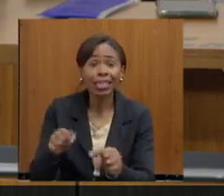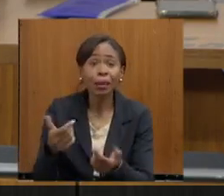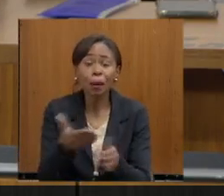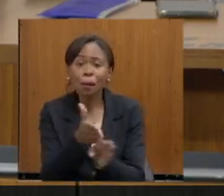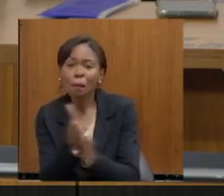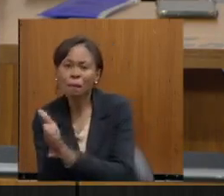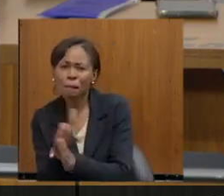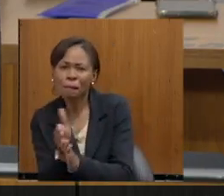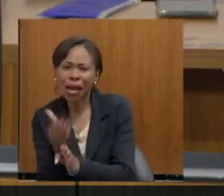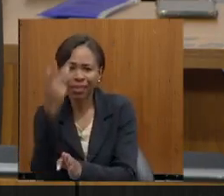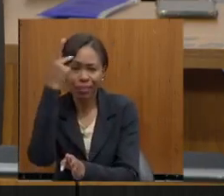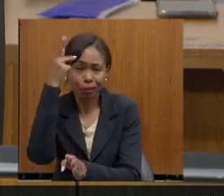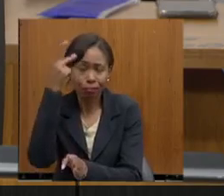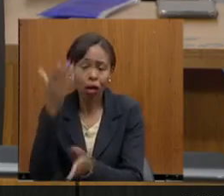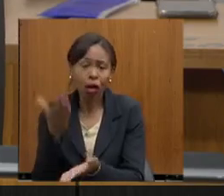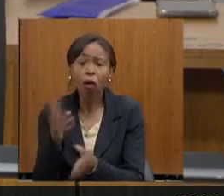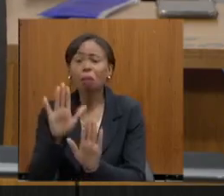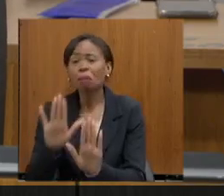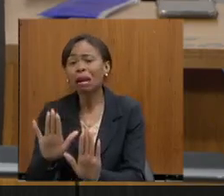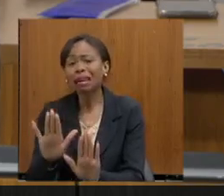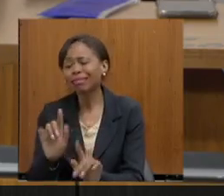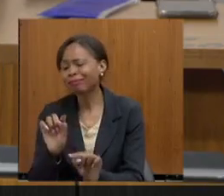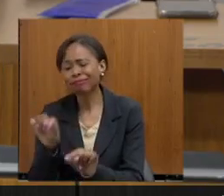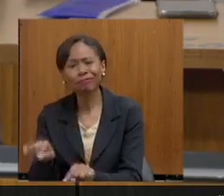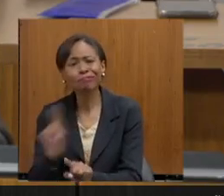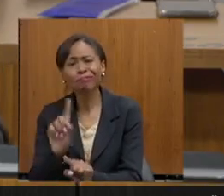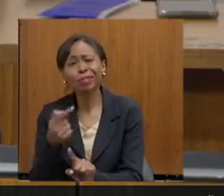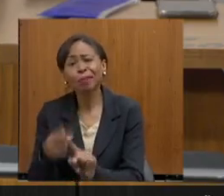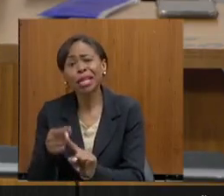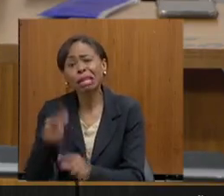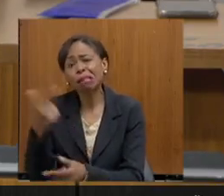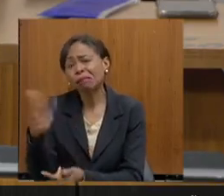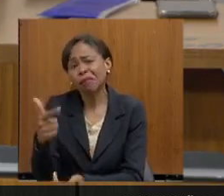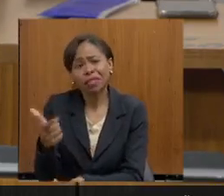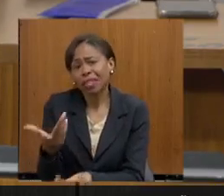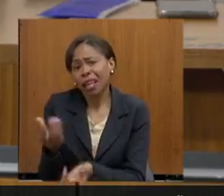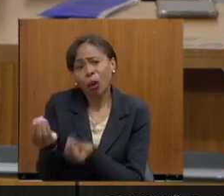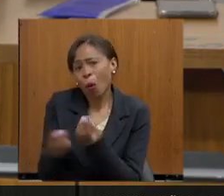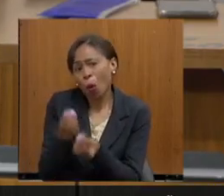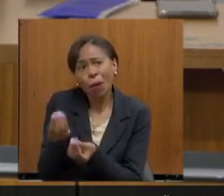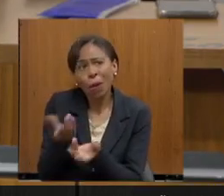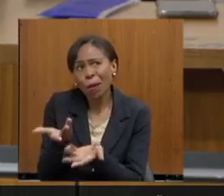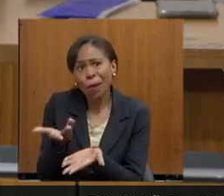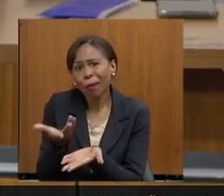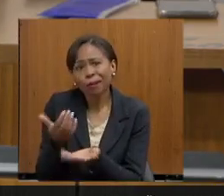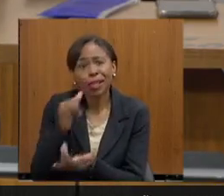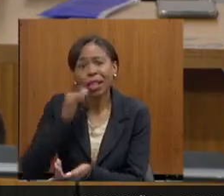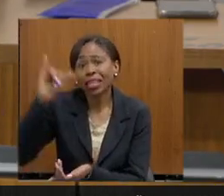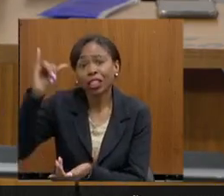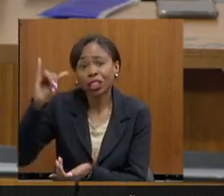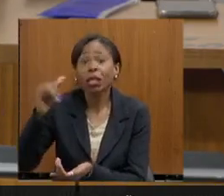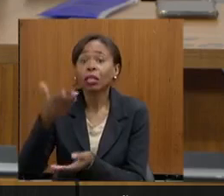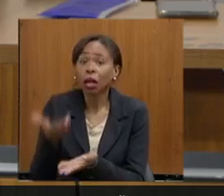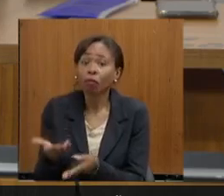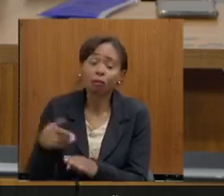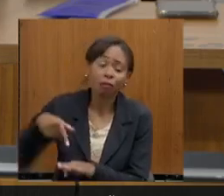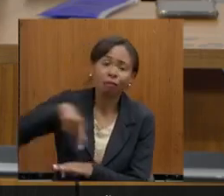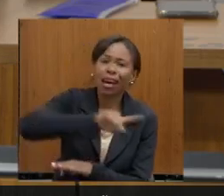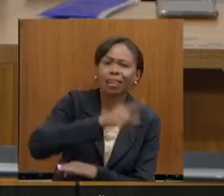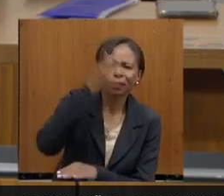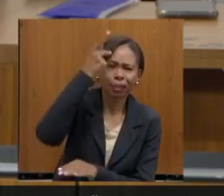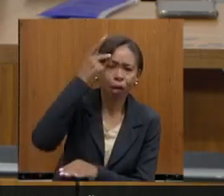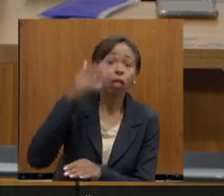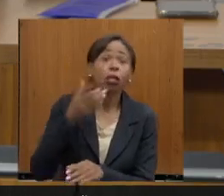cá e ao final não vem e acaba indo para São Paulo porque aqui ele não tem capacidade de ter energia então isso